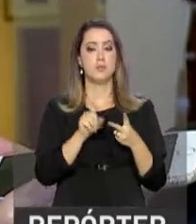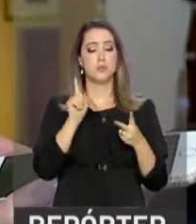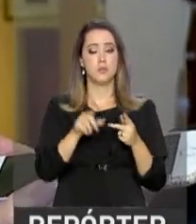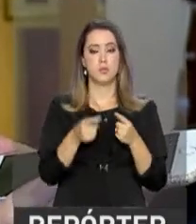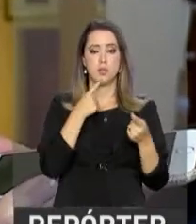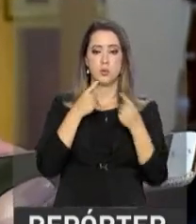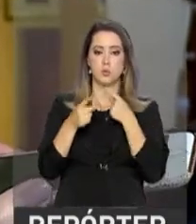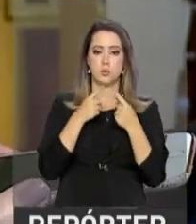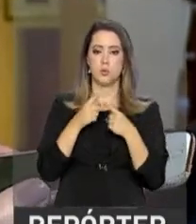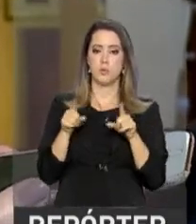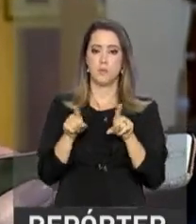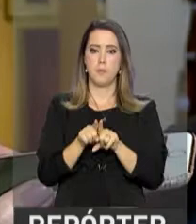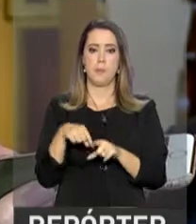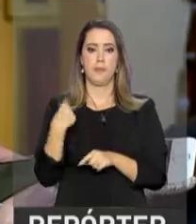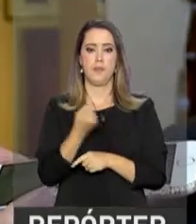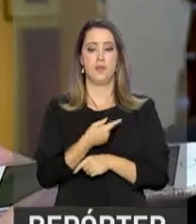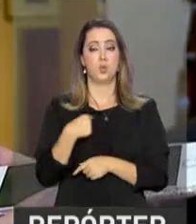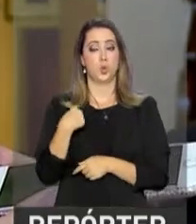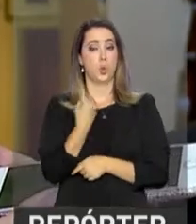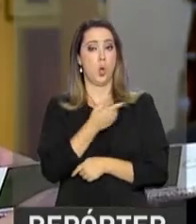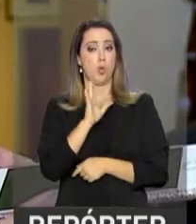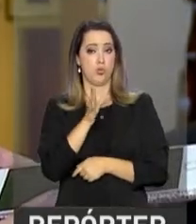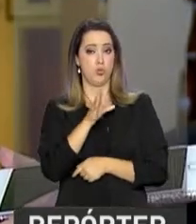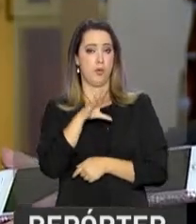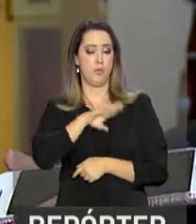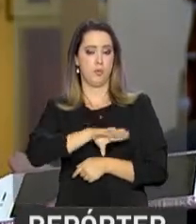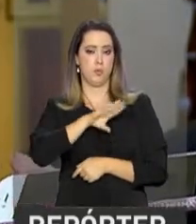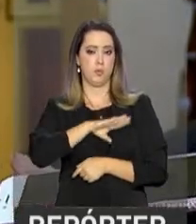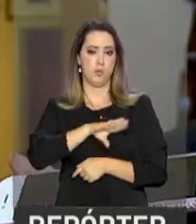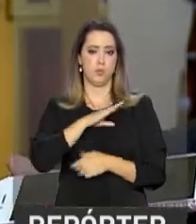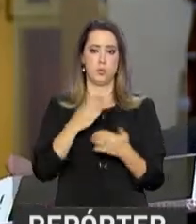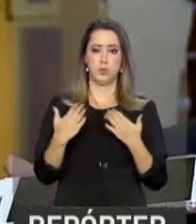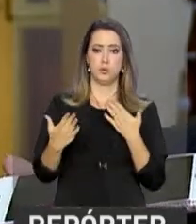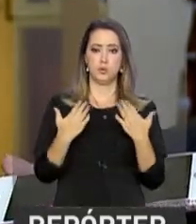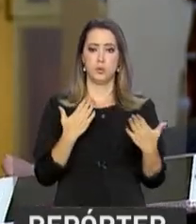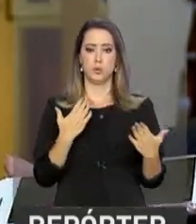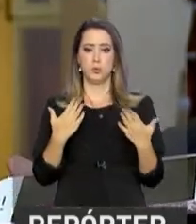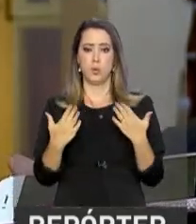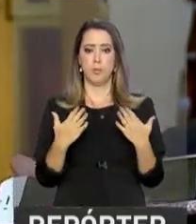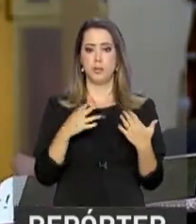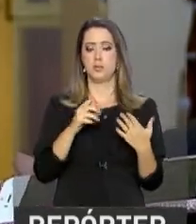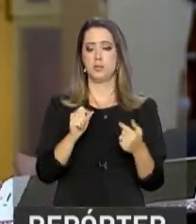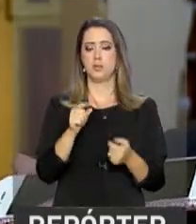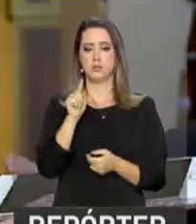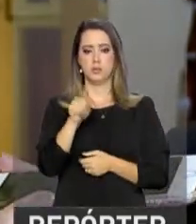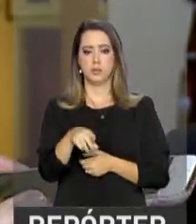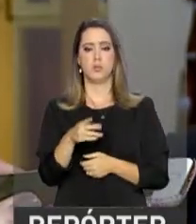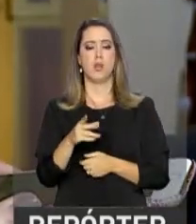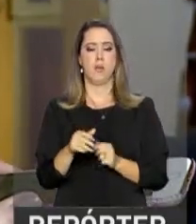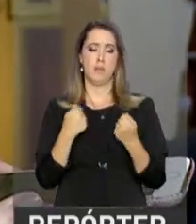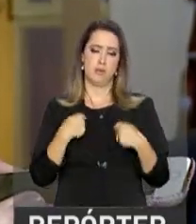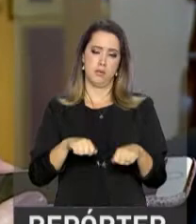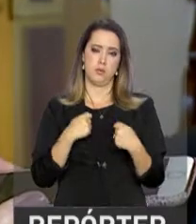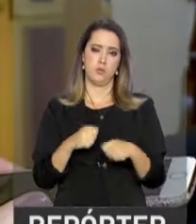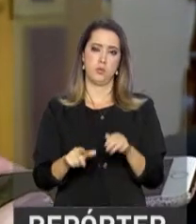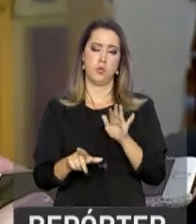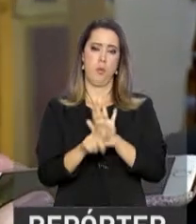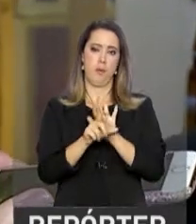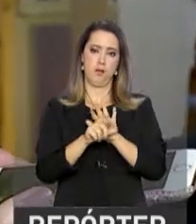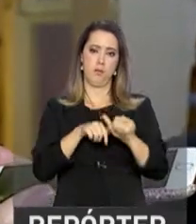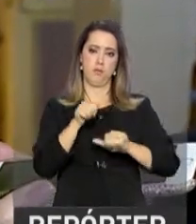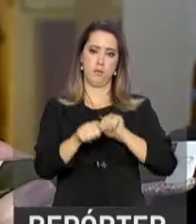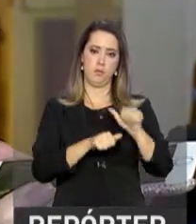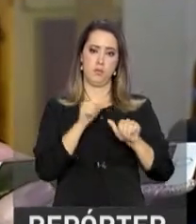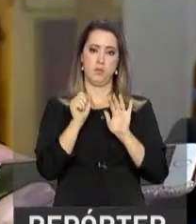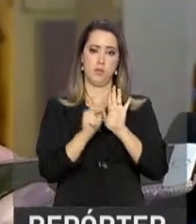discutida nós em portugal sempre tem fazer a compressão fizemos uma reforma da previdência que foi na altura muito